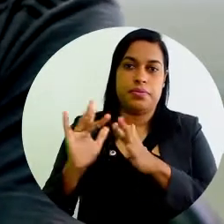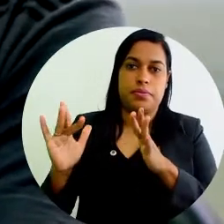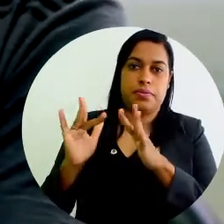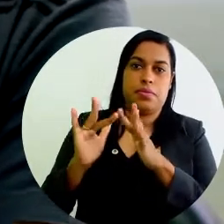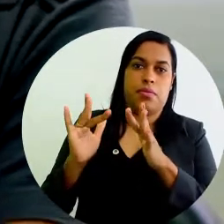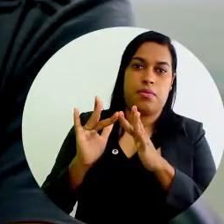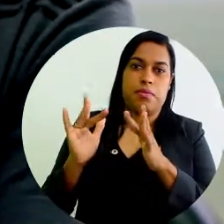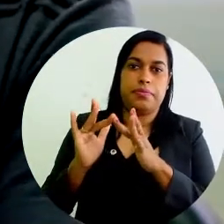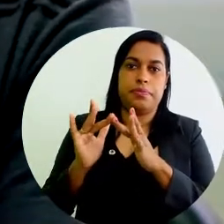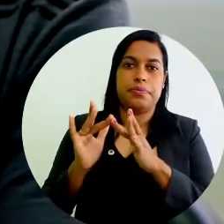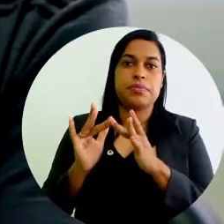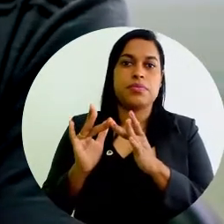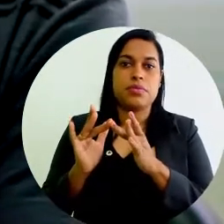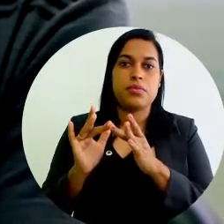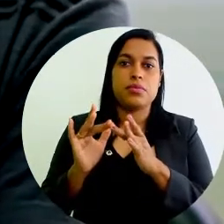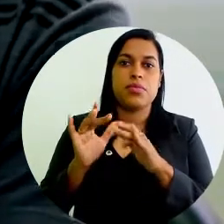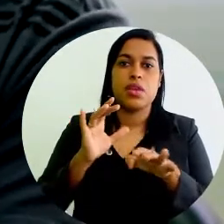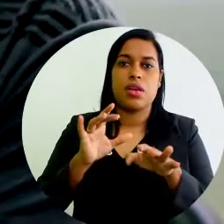e